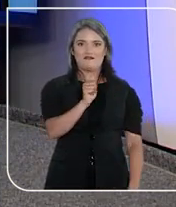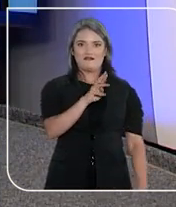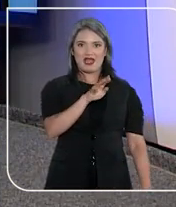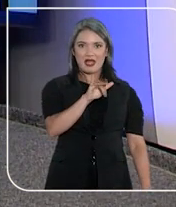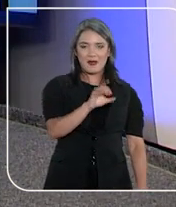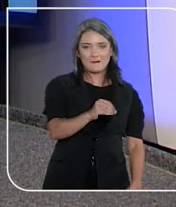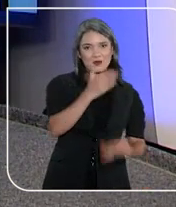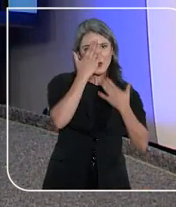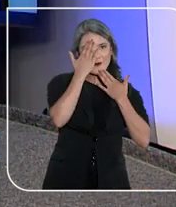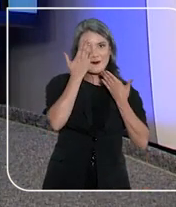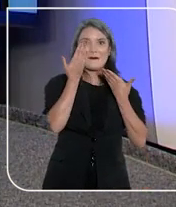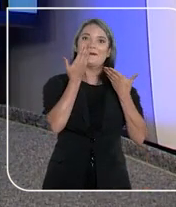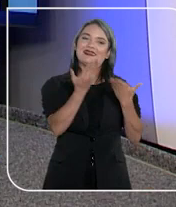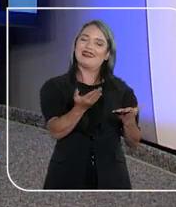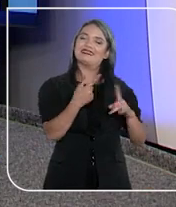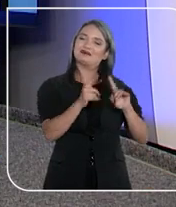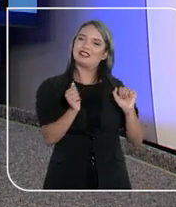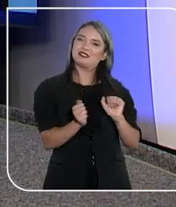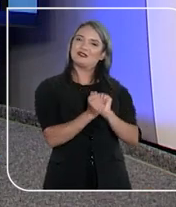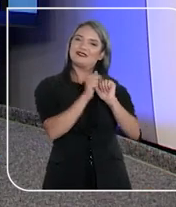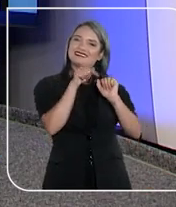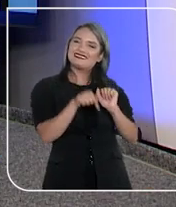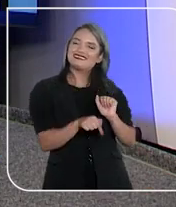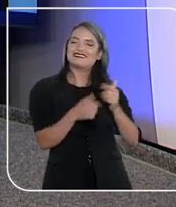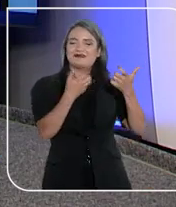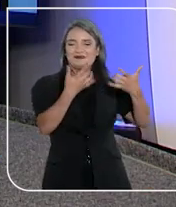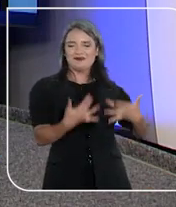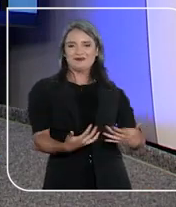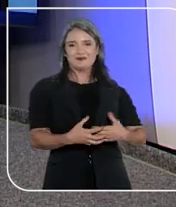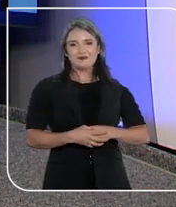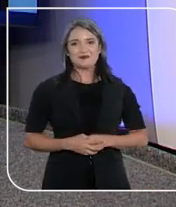Muitíssimo obrigada por estar aqui com a gente no Entender Direito.